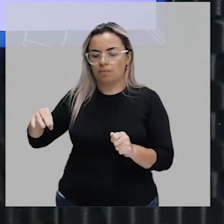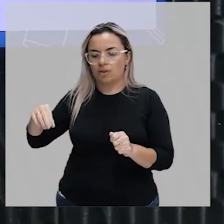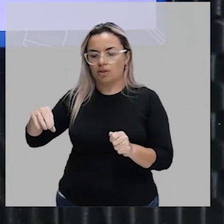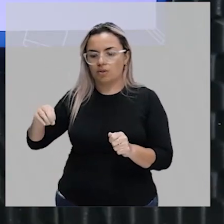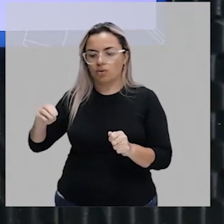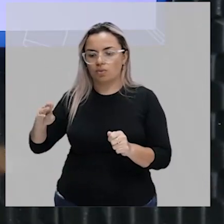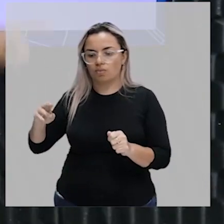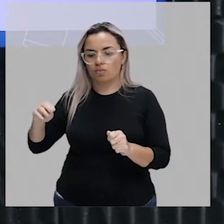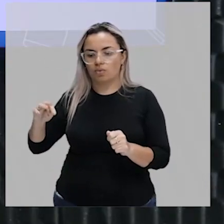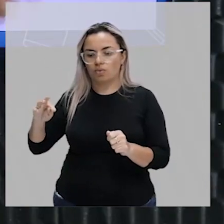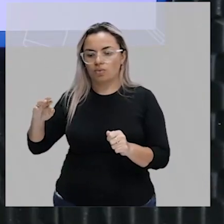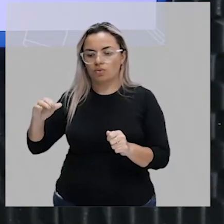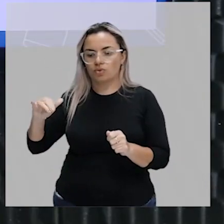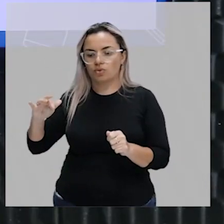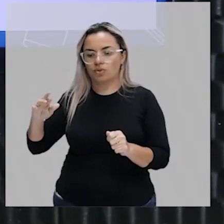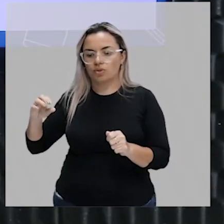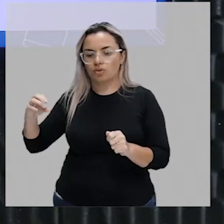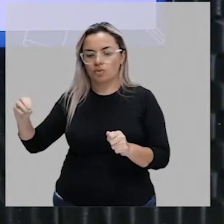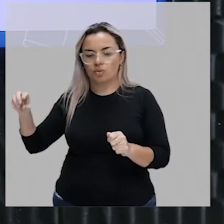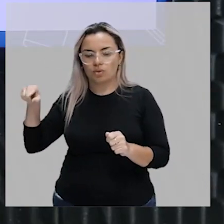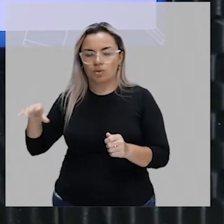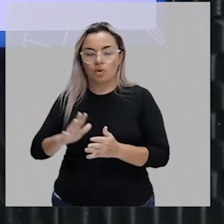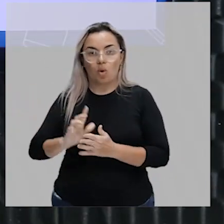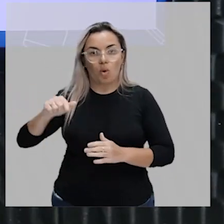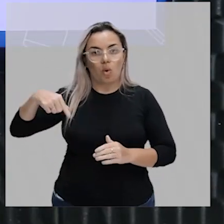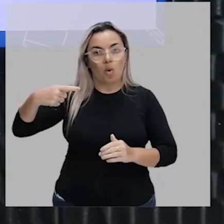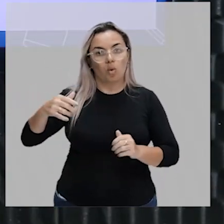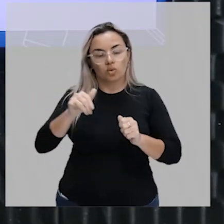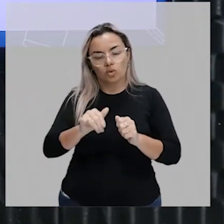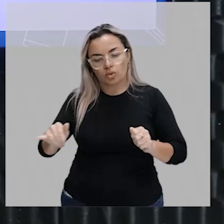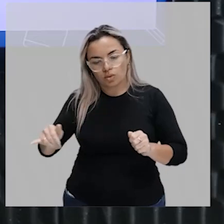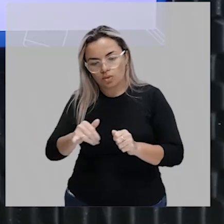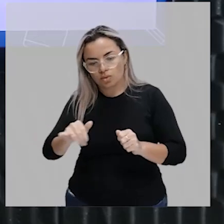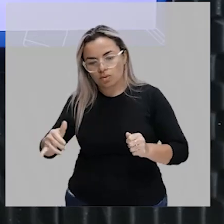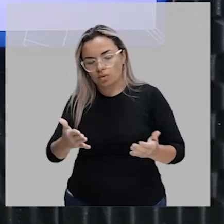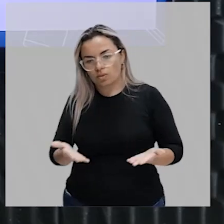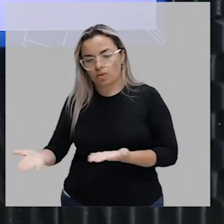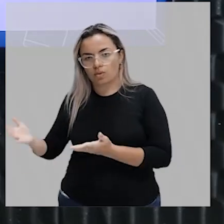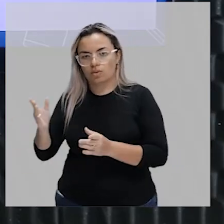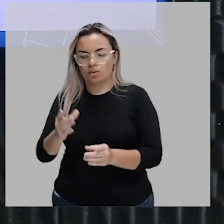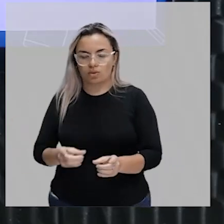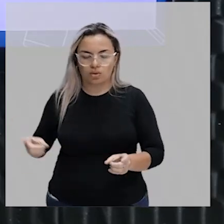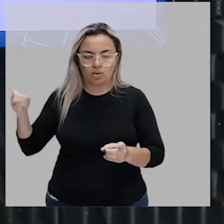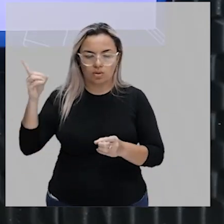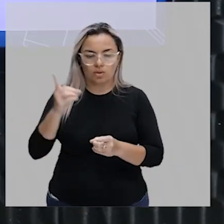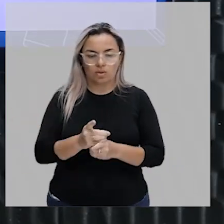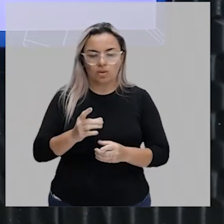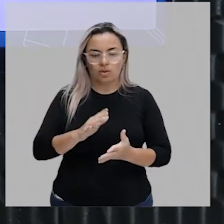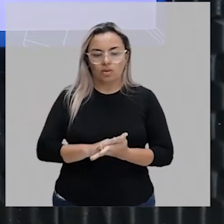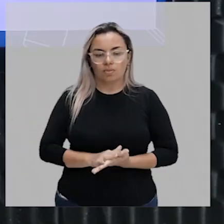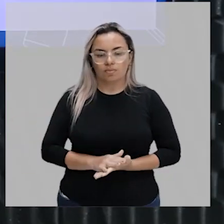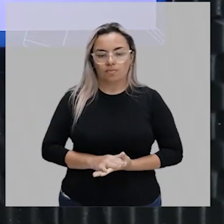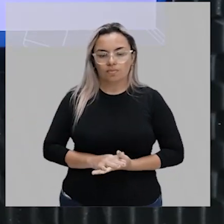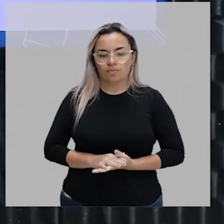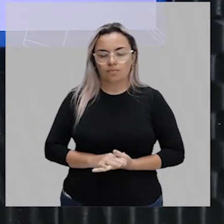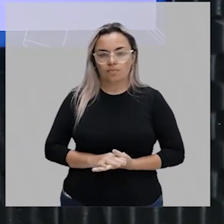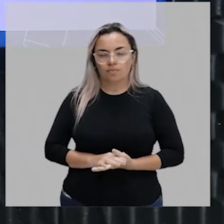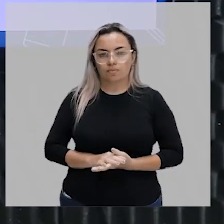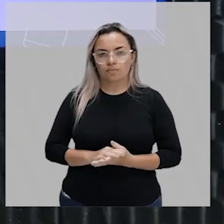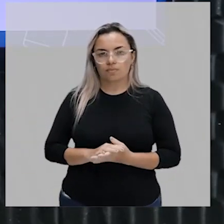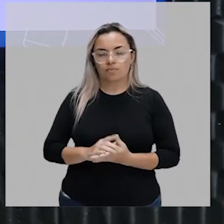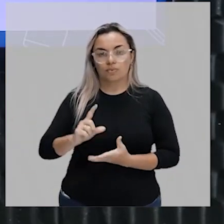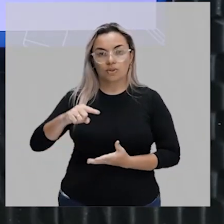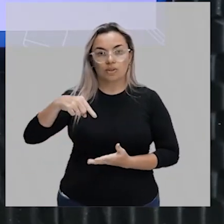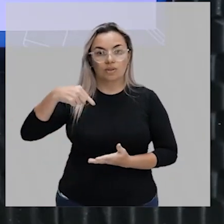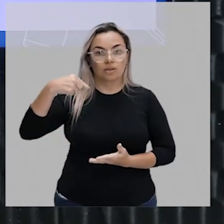N-aminobutírico, é um outro tipo de aminoácido. Então, esses foram os aminoácidos encontrados, tá? E além